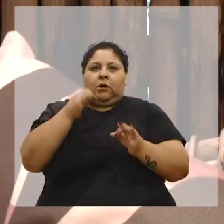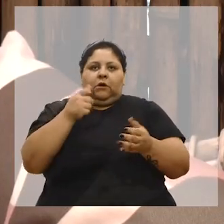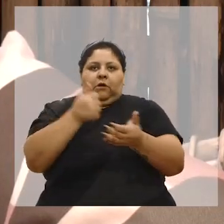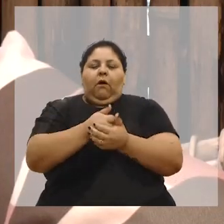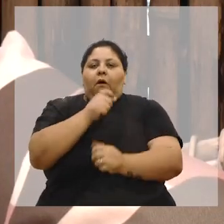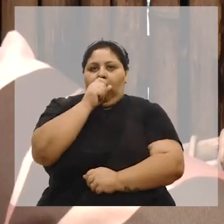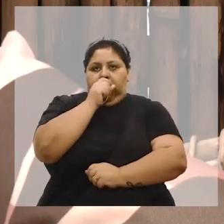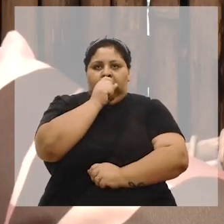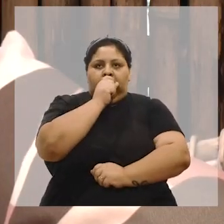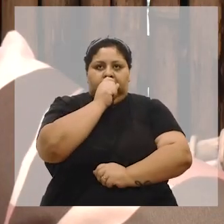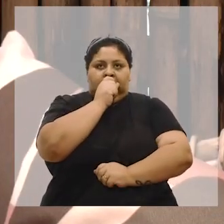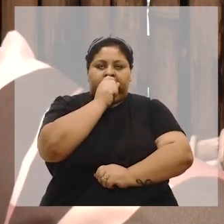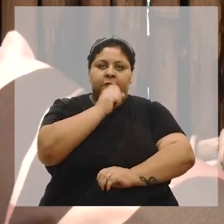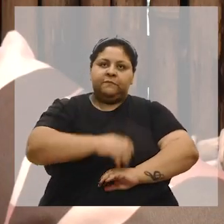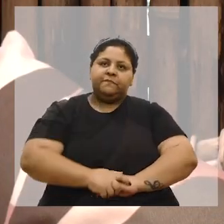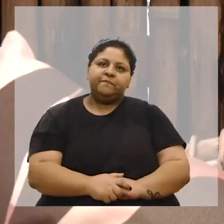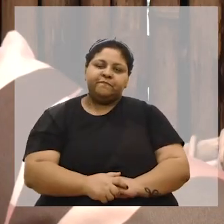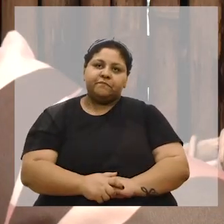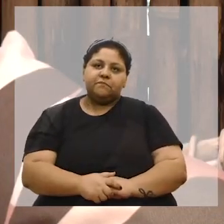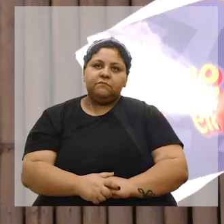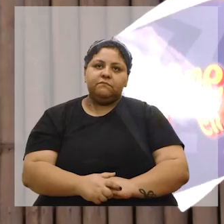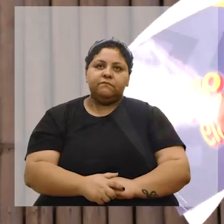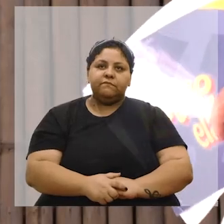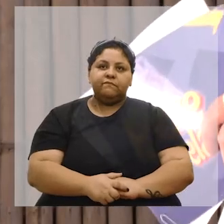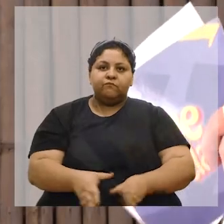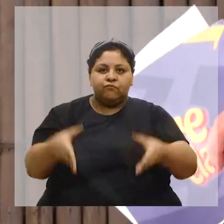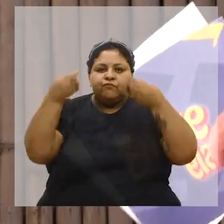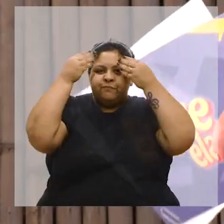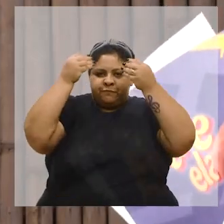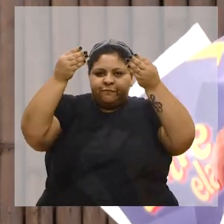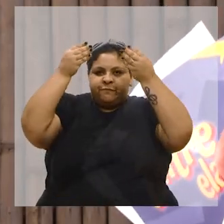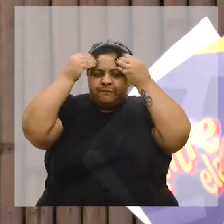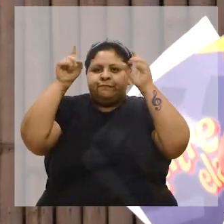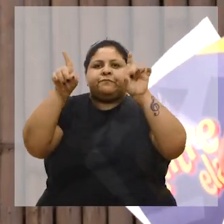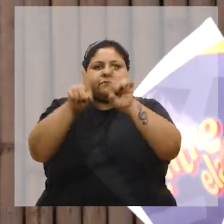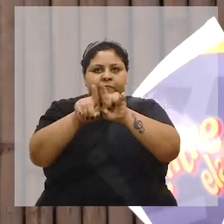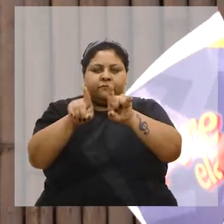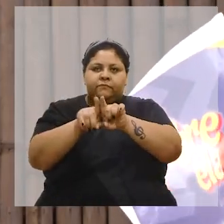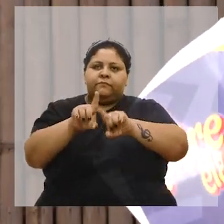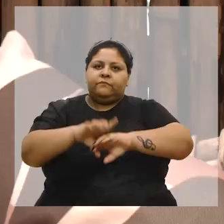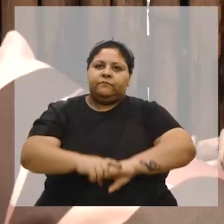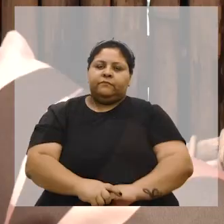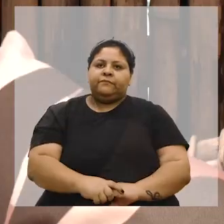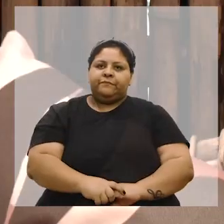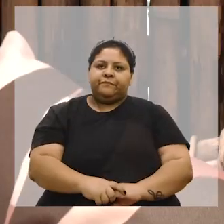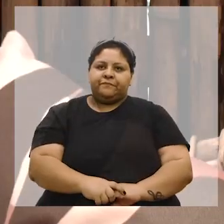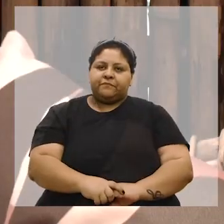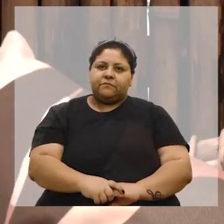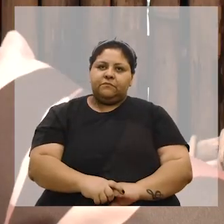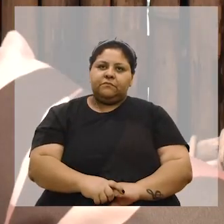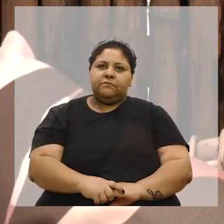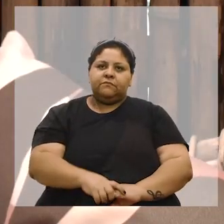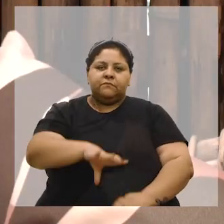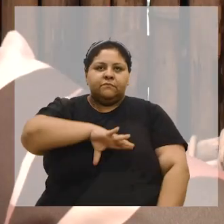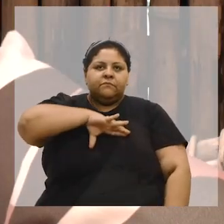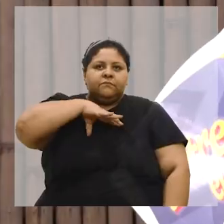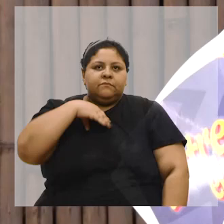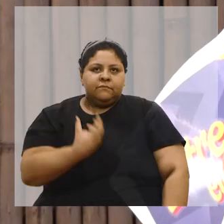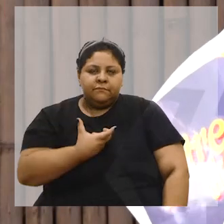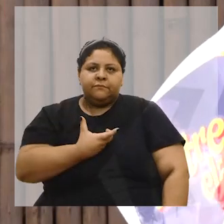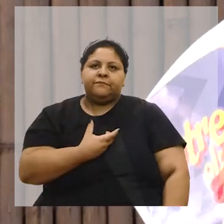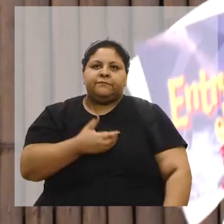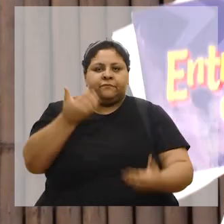hora dá certo. Então eu queria que todo mundo fosse atrás. Assim. Paciência e conhecimento. Paciência, ânimo, paciência, isso aí.